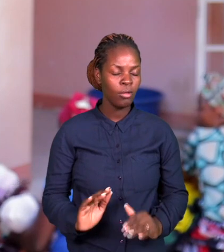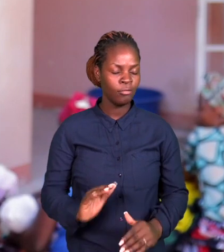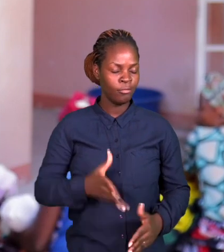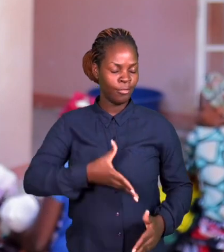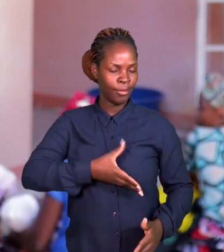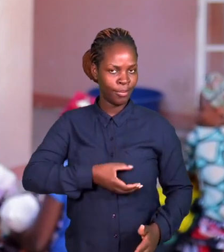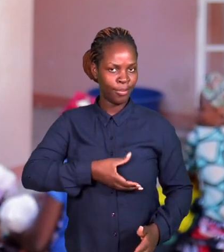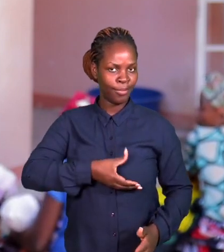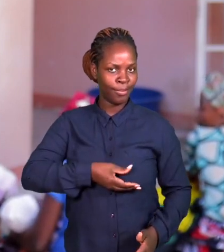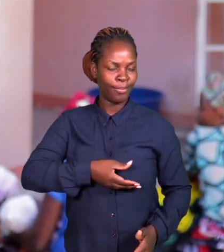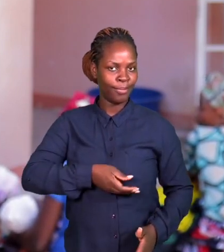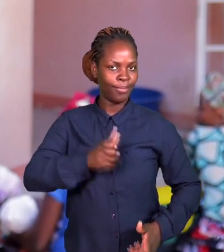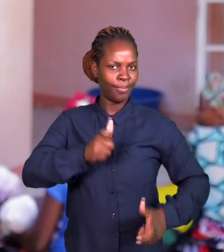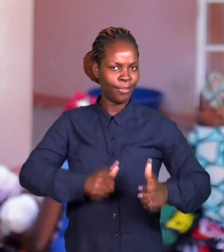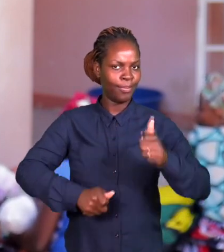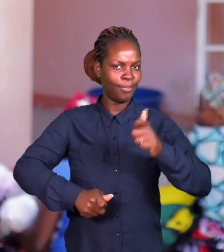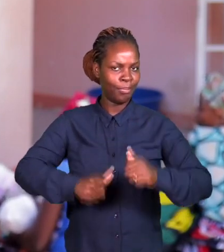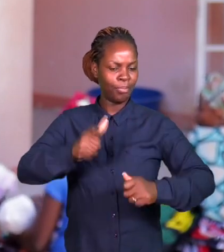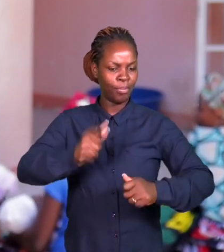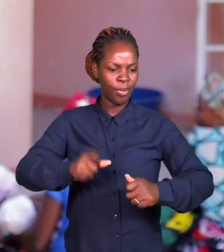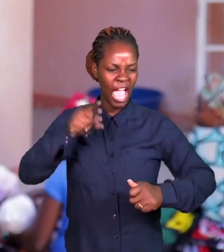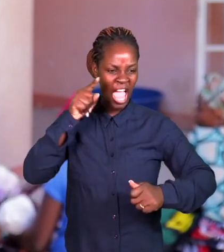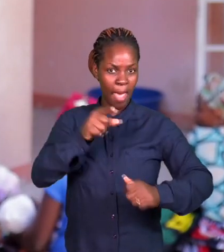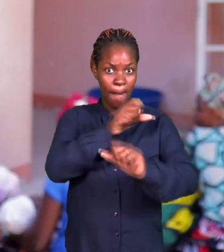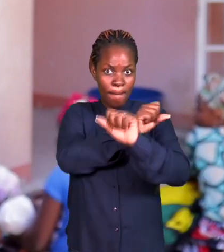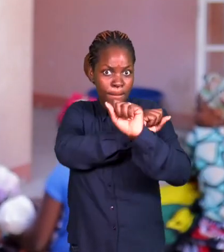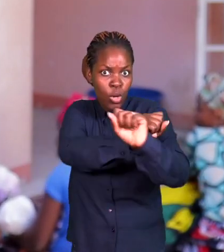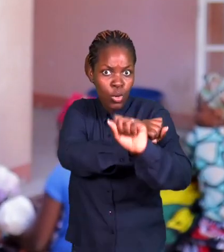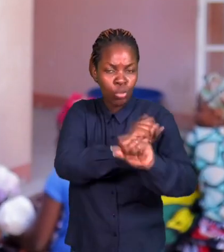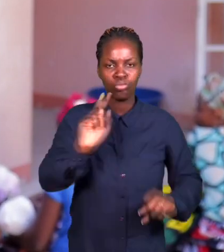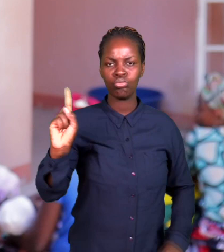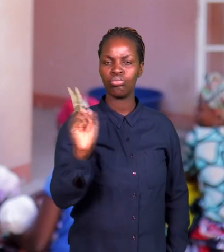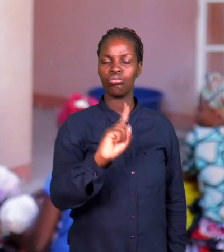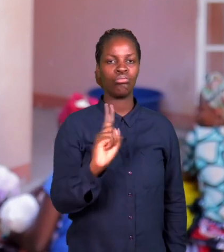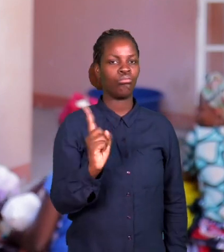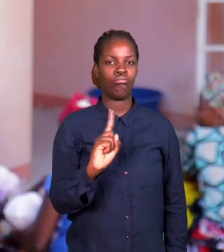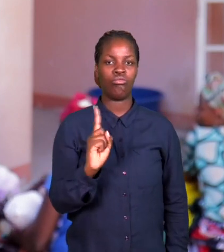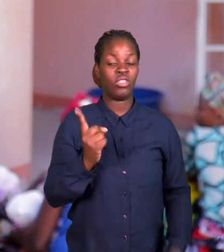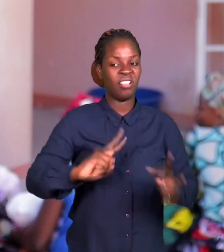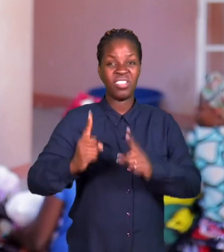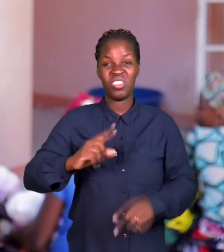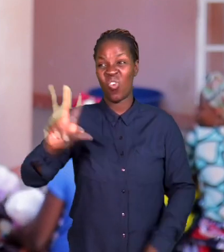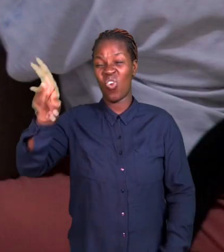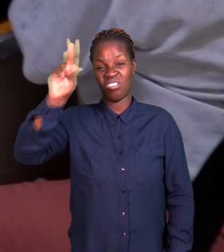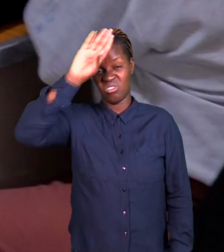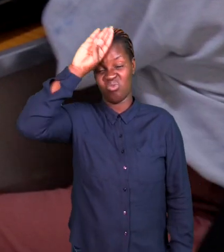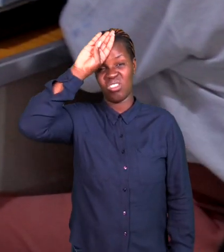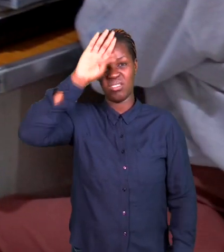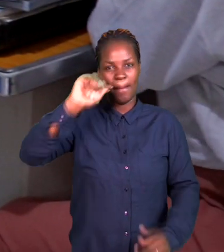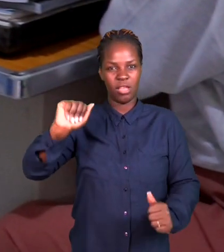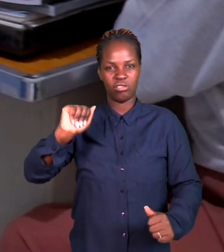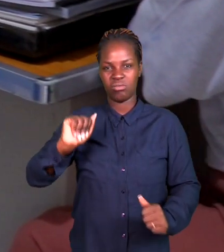dada ao leite materno, a criança não corre nenhum risco de desenvolver desnutrição, a não ser que seja por doença.